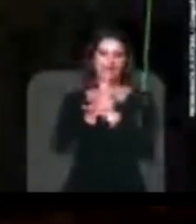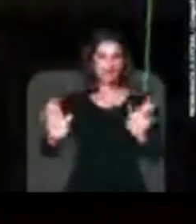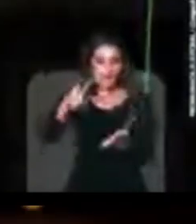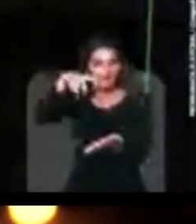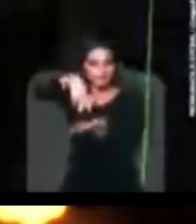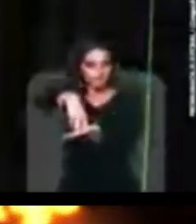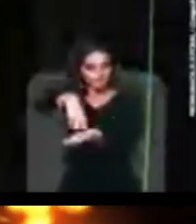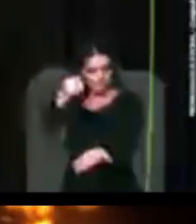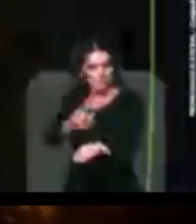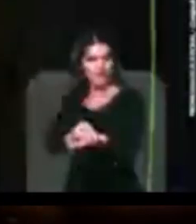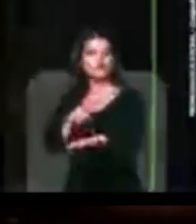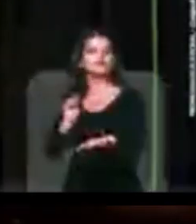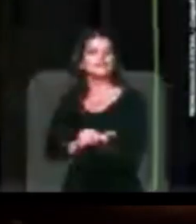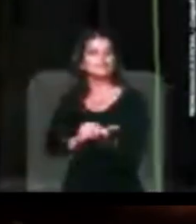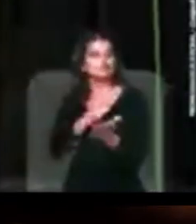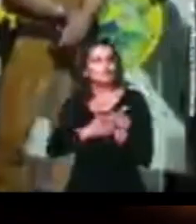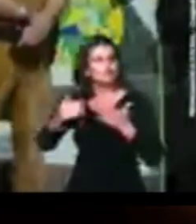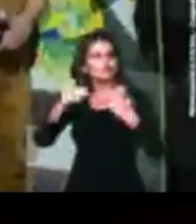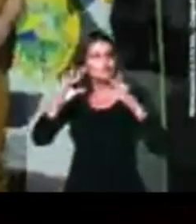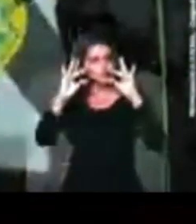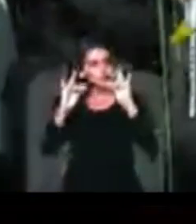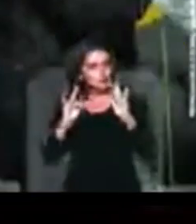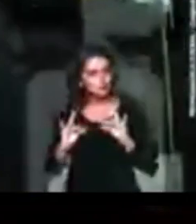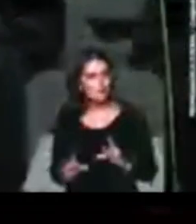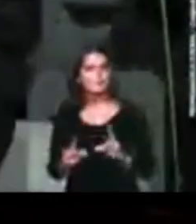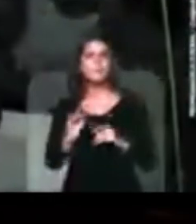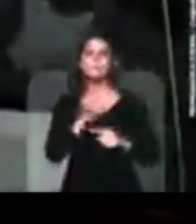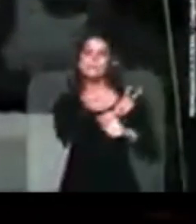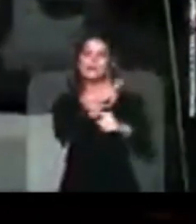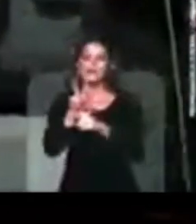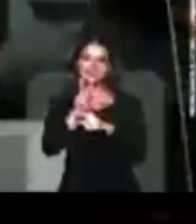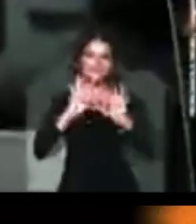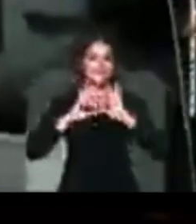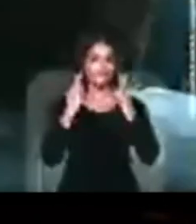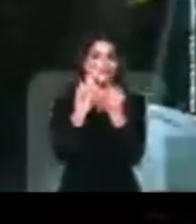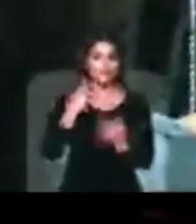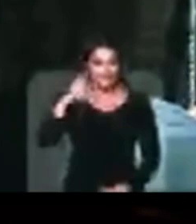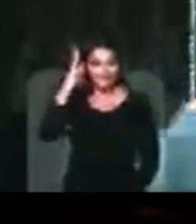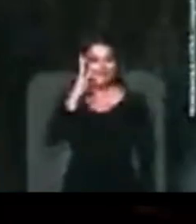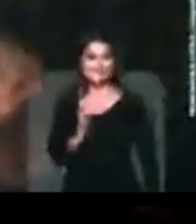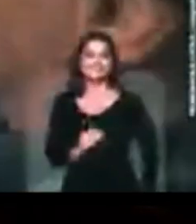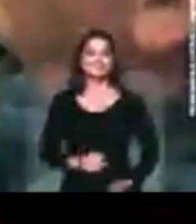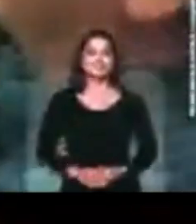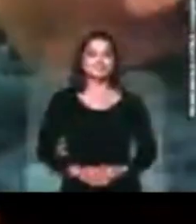para acabar com a impunidade. Tudo isso para proteger a família brasileira.